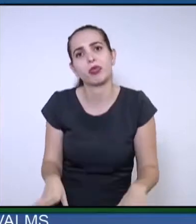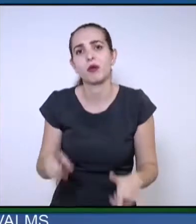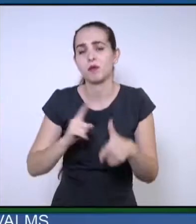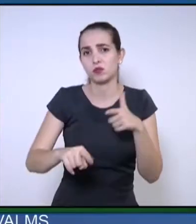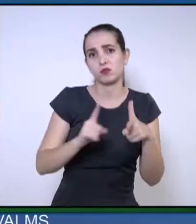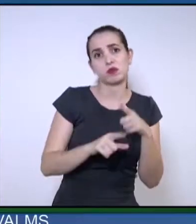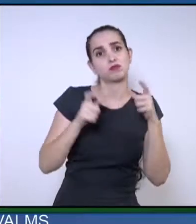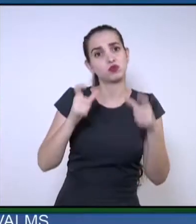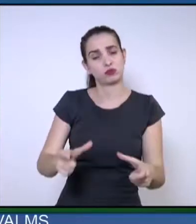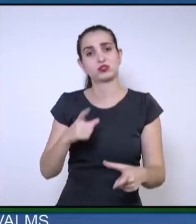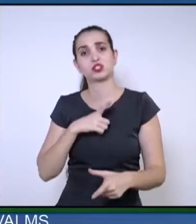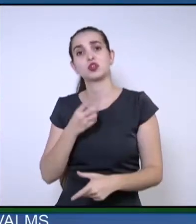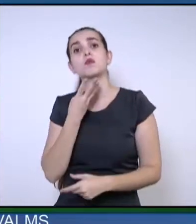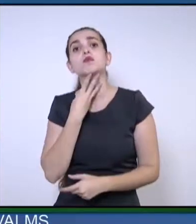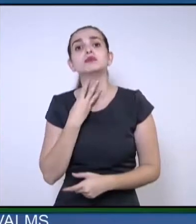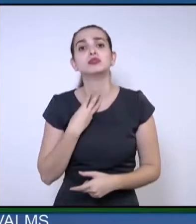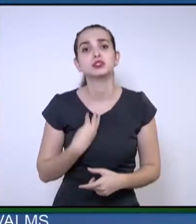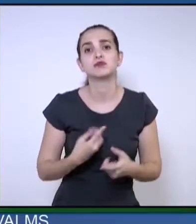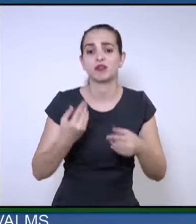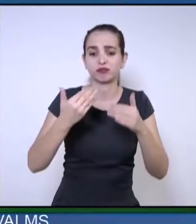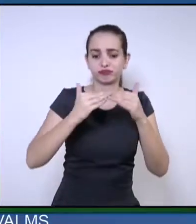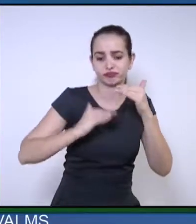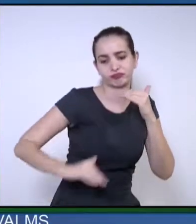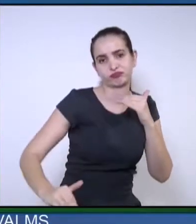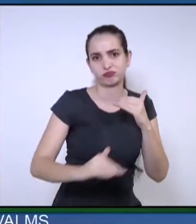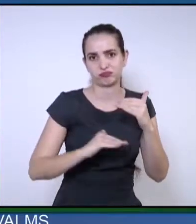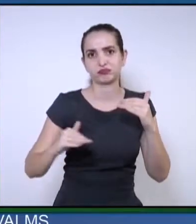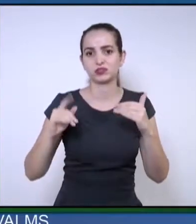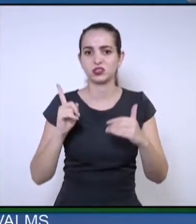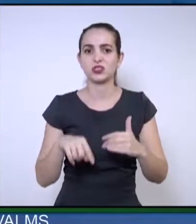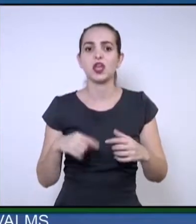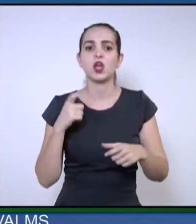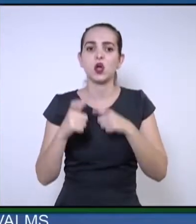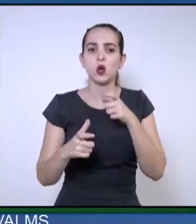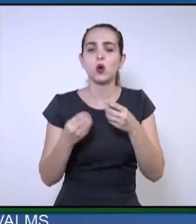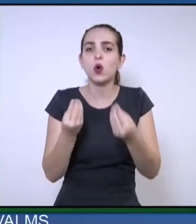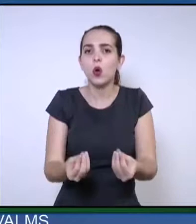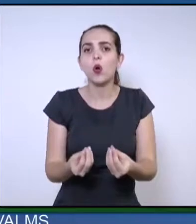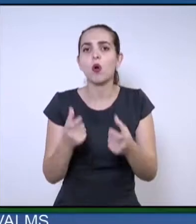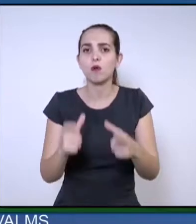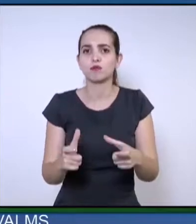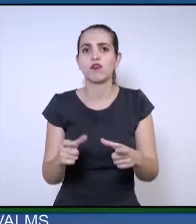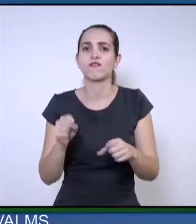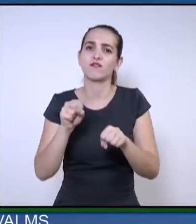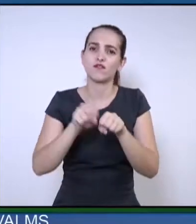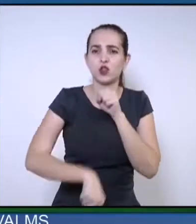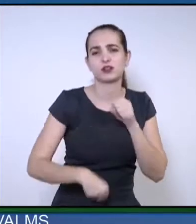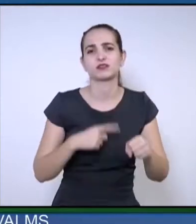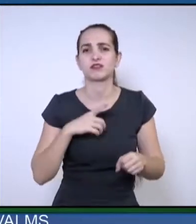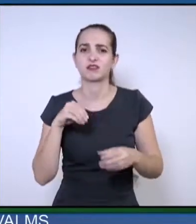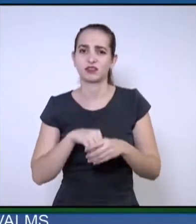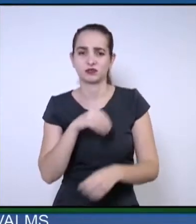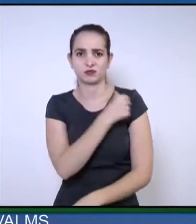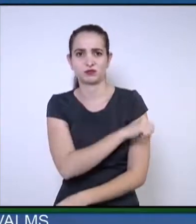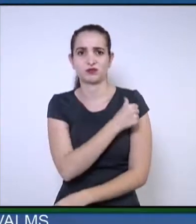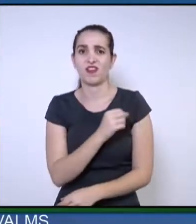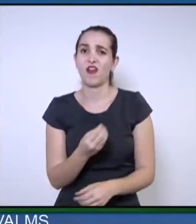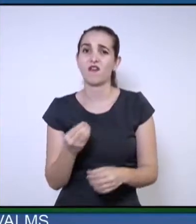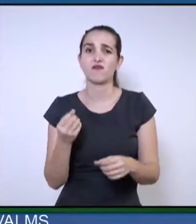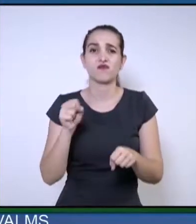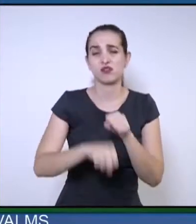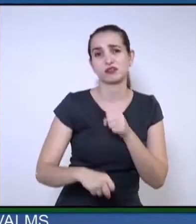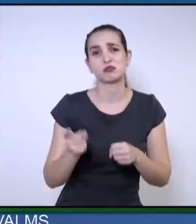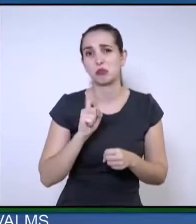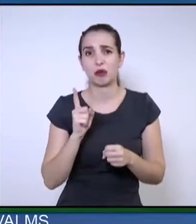as razões dessa desigualdade, que é o pano de fundo da violência que atinge o Rio de Janeiro. A violência não acontece do nada.